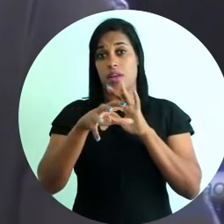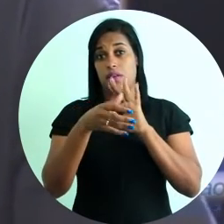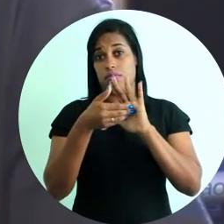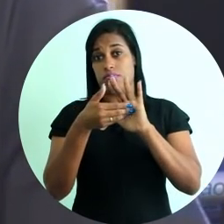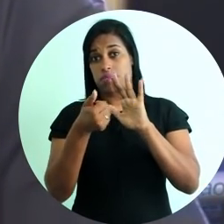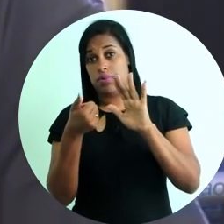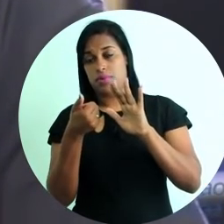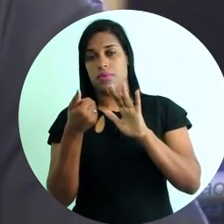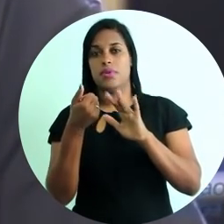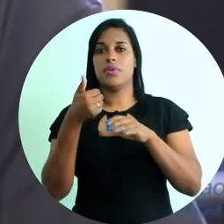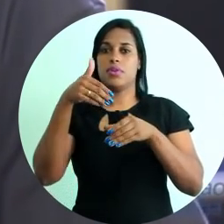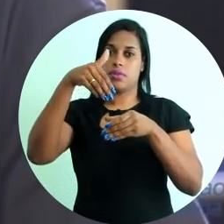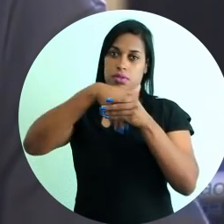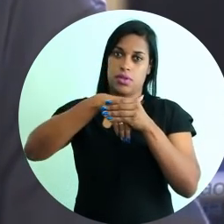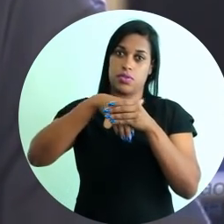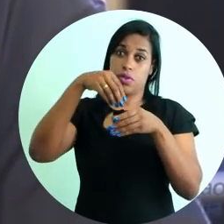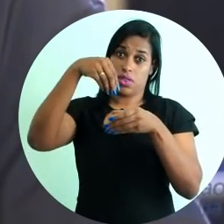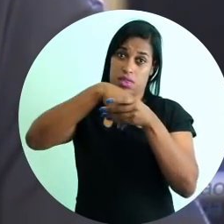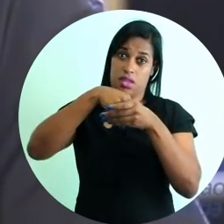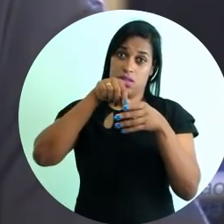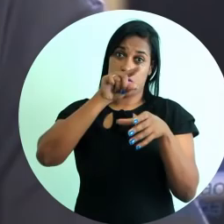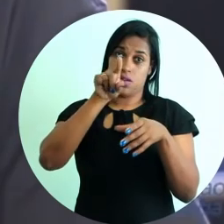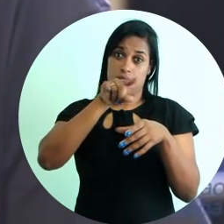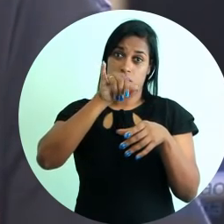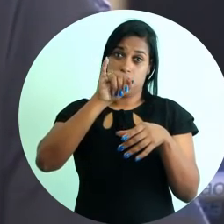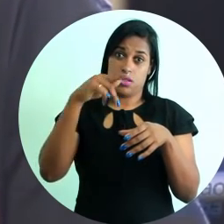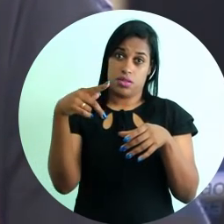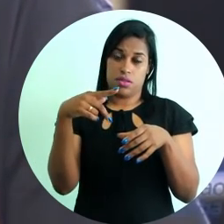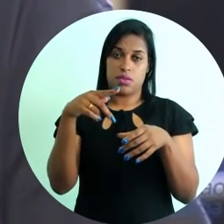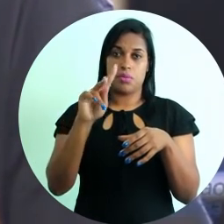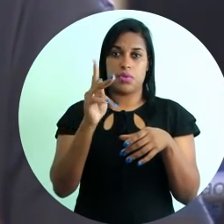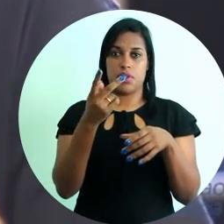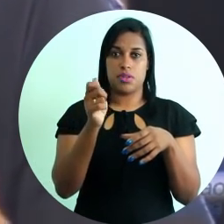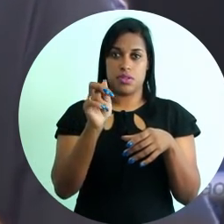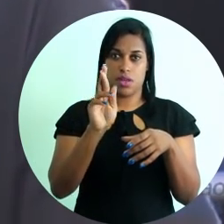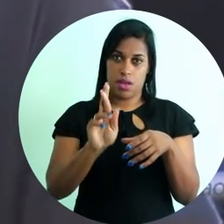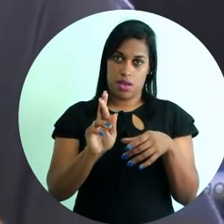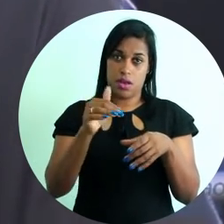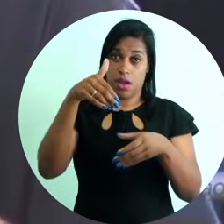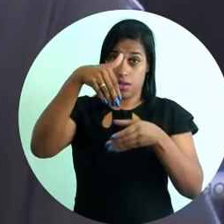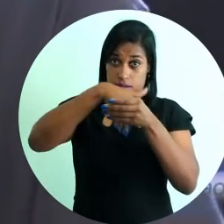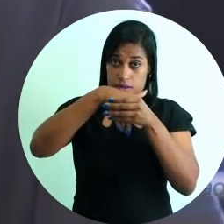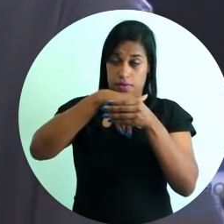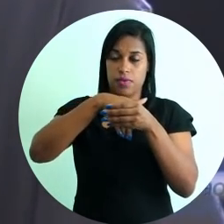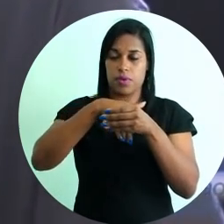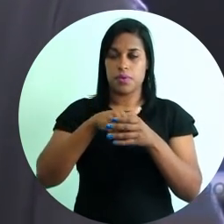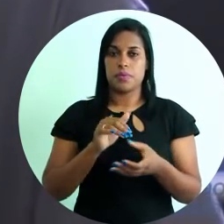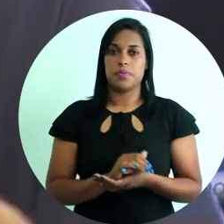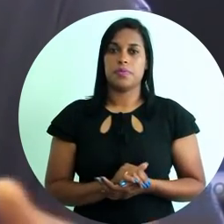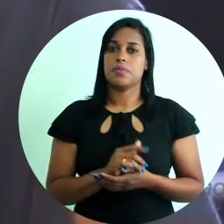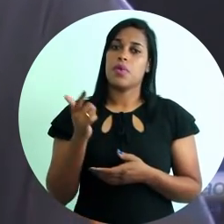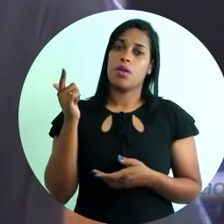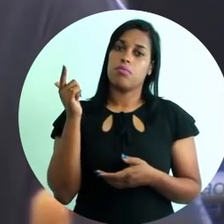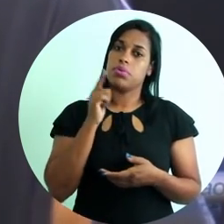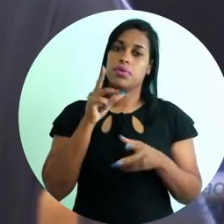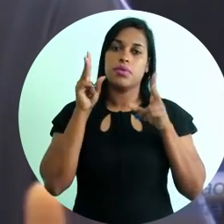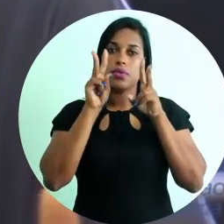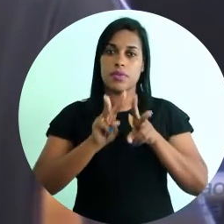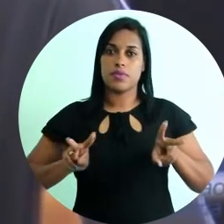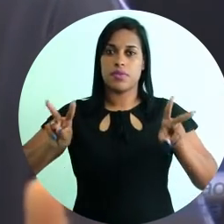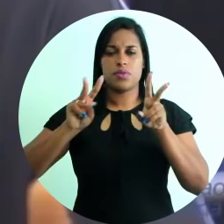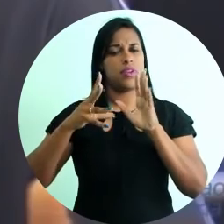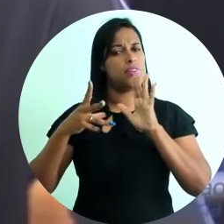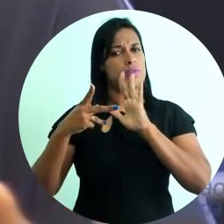ela tirou esse arquivo de texto de dentro desse zip, desse RAR, desse arquivo compactado, e ela conseguiu visualizar